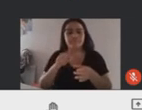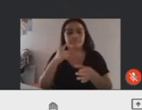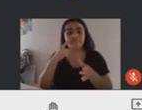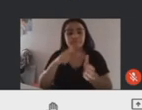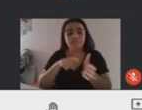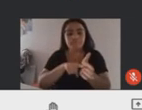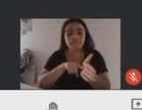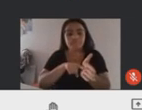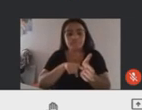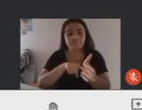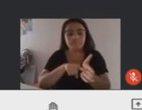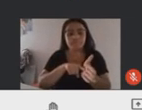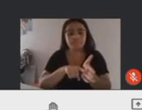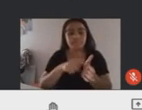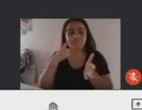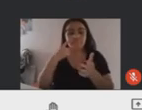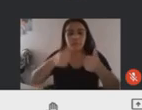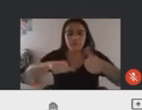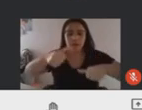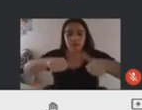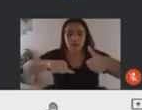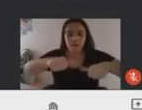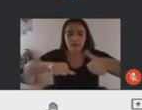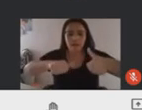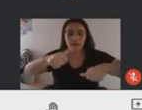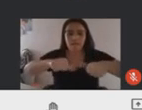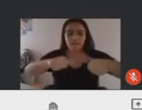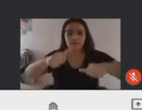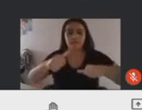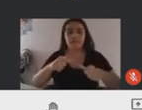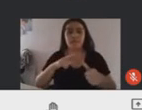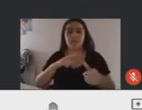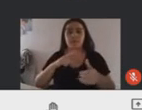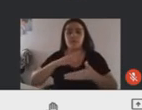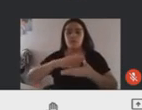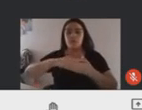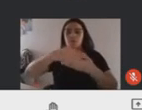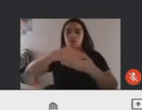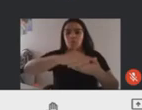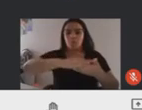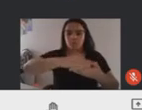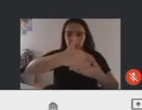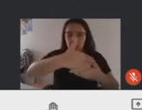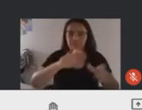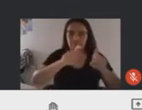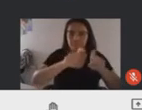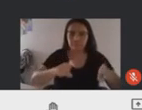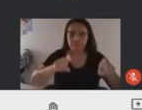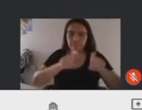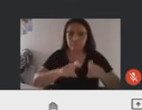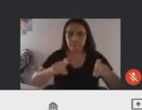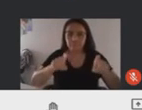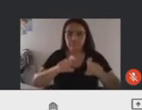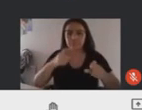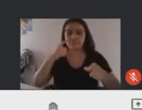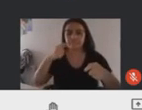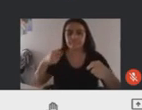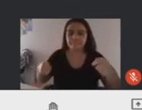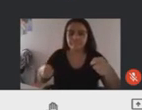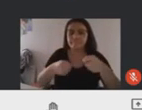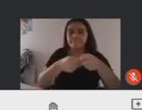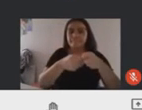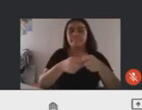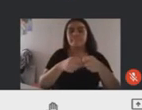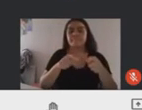nós temos os dados, né, os espectros, a gente transfere para um computador, e aí nós vamos trabalhar com ferramentas